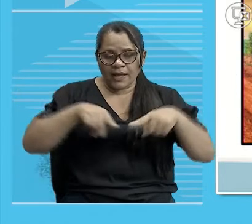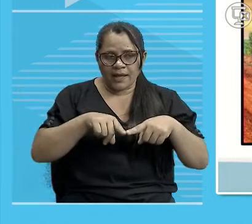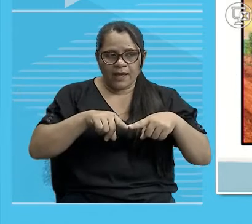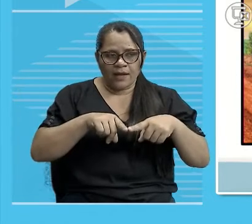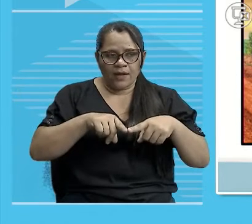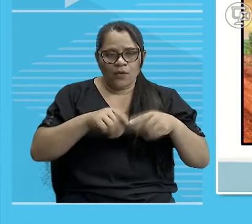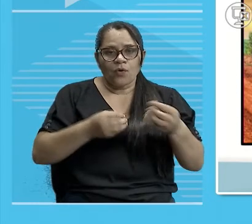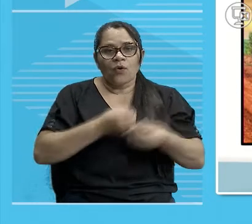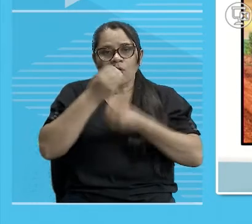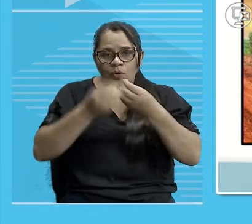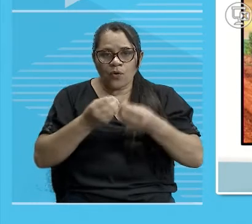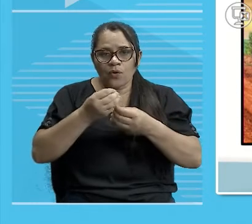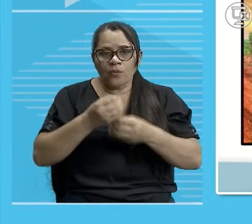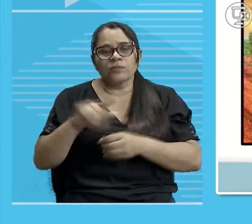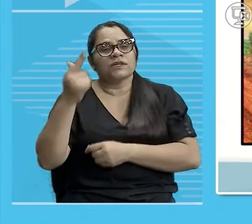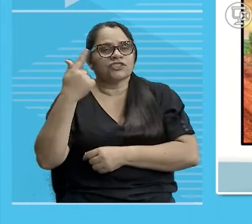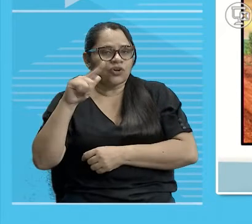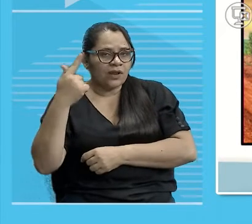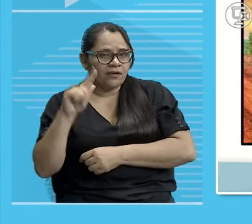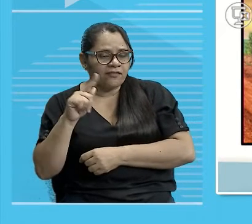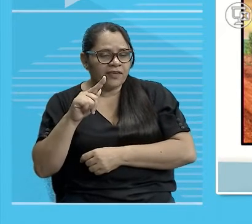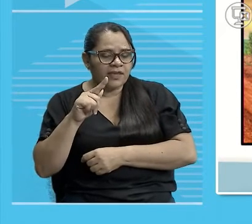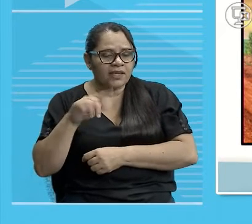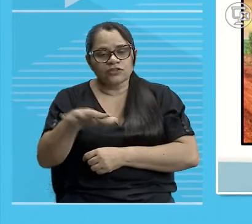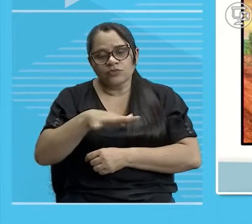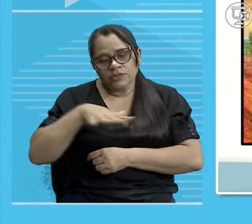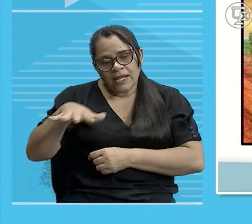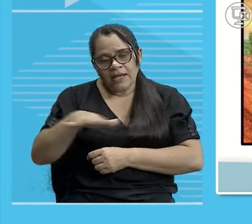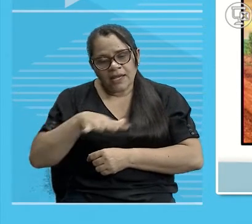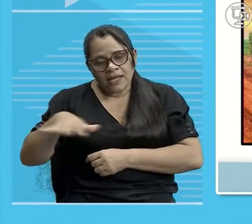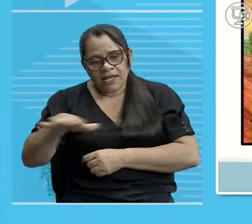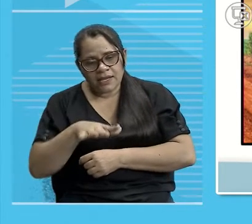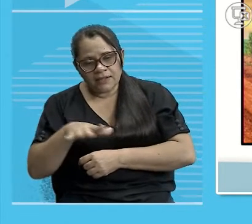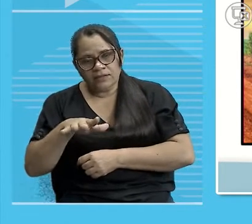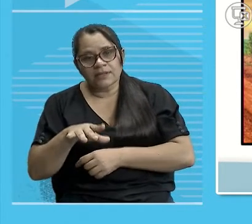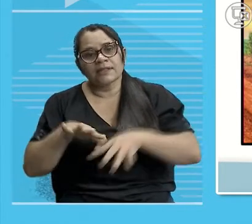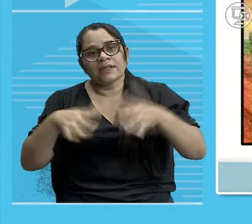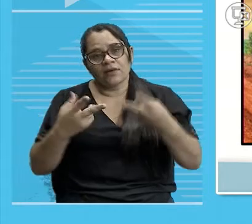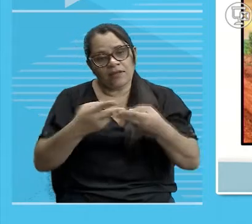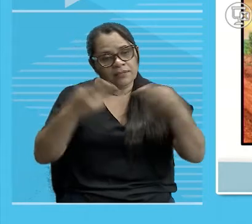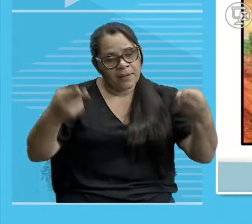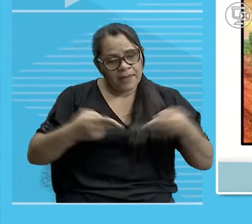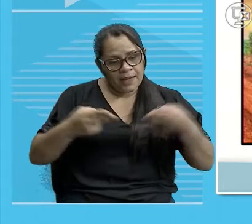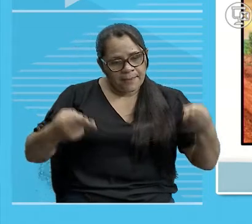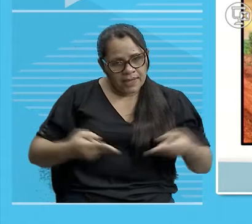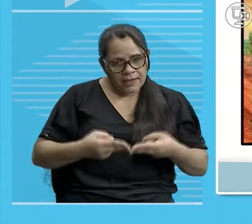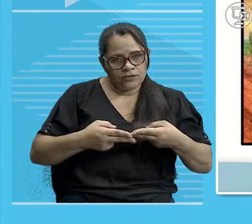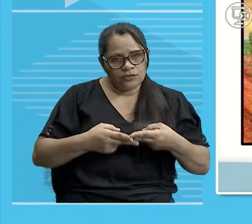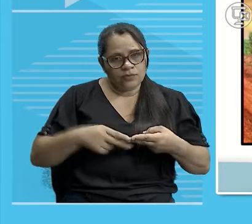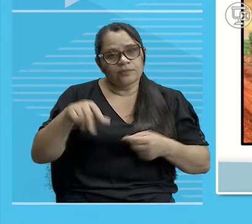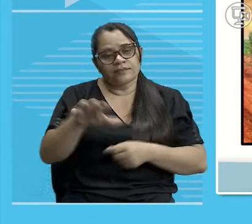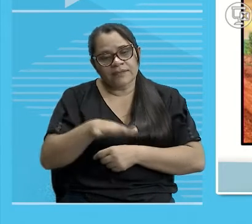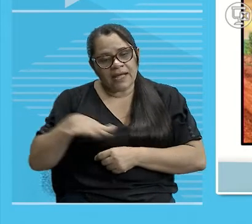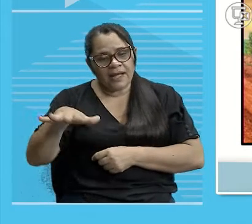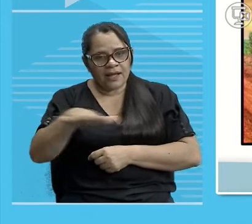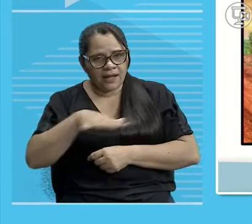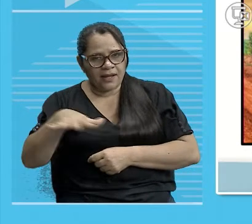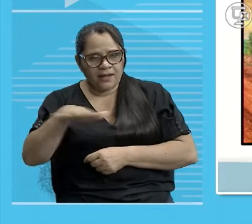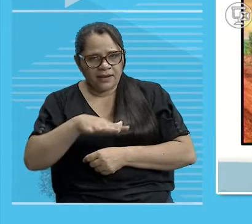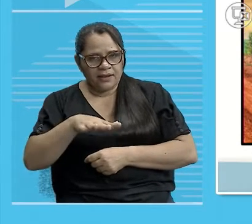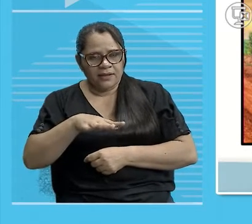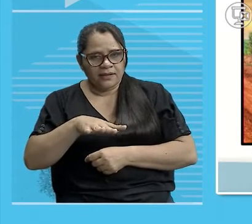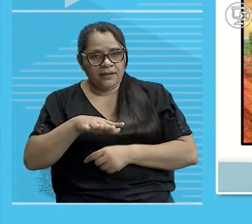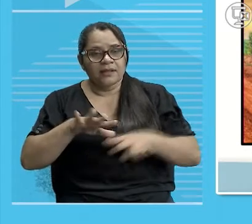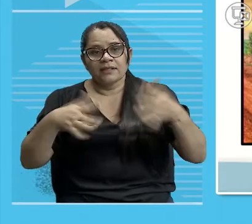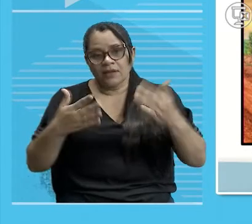a posição geográfica do terreno faz mapeamento de imóveis rurais tá bom é uma profissão em alta e que